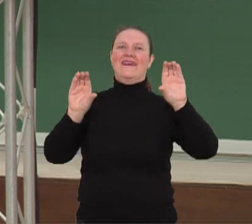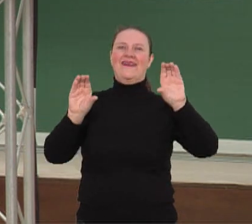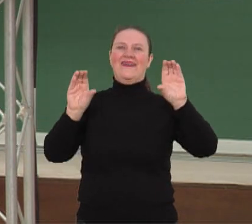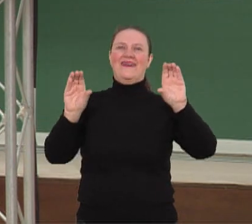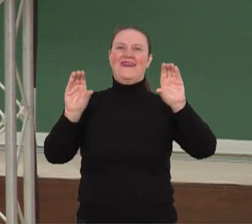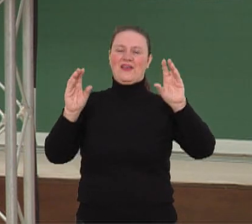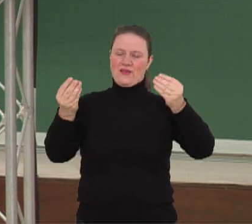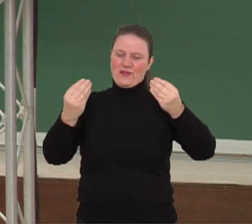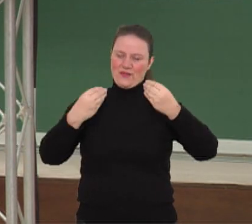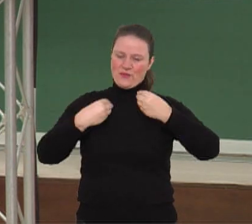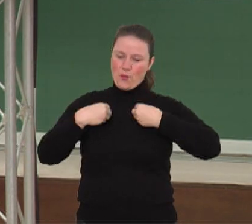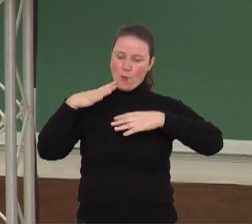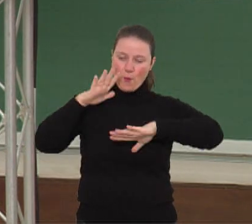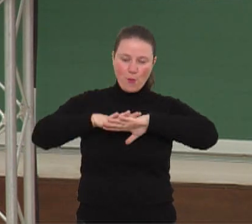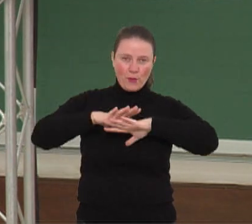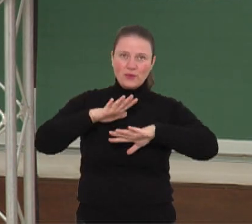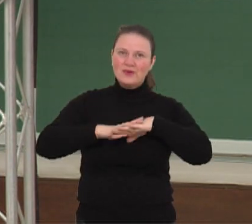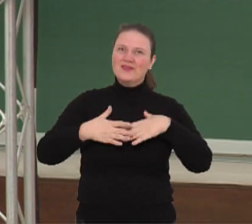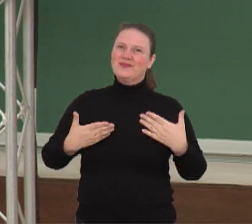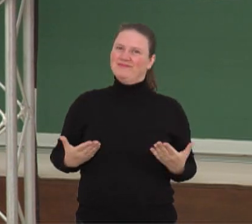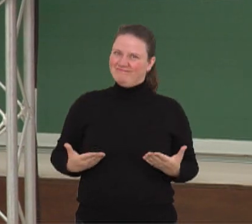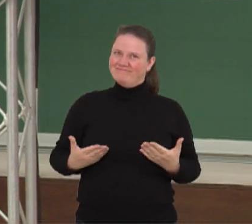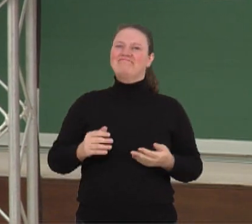dessas observações astronômicas.